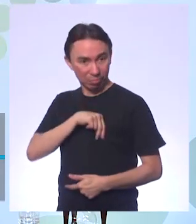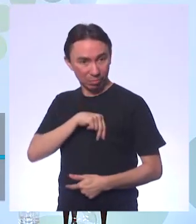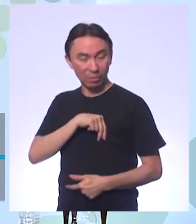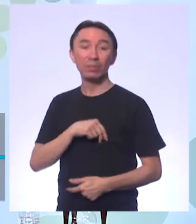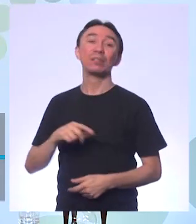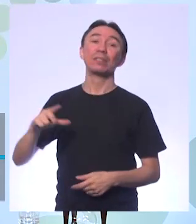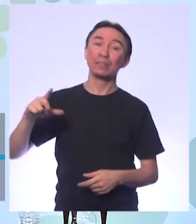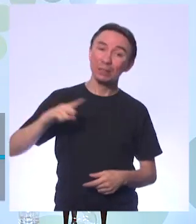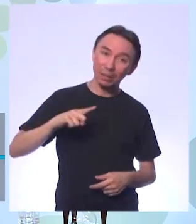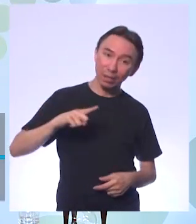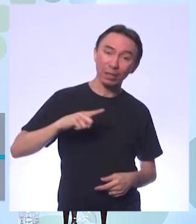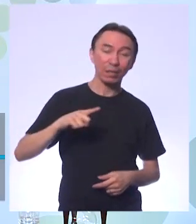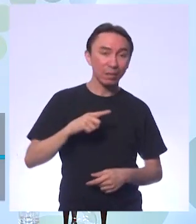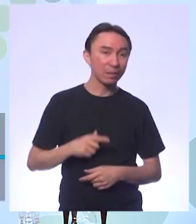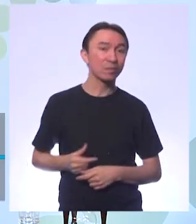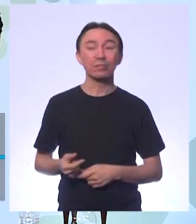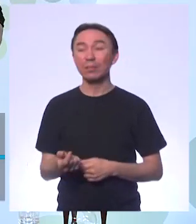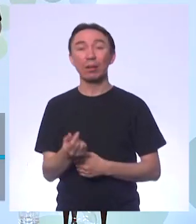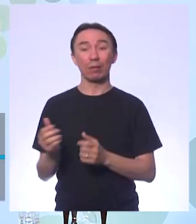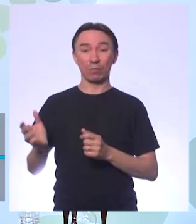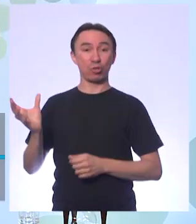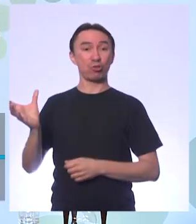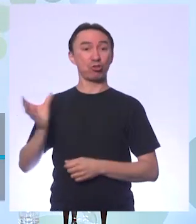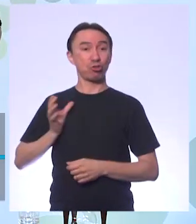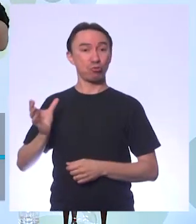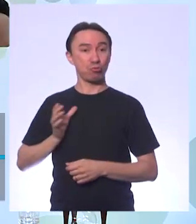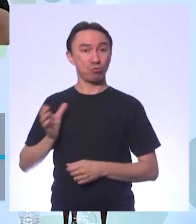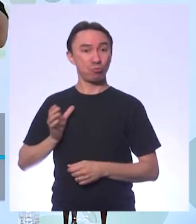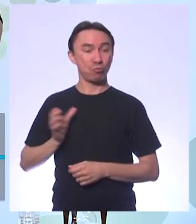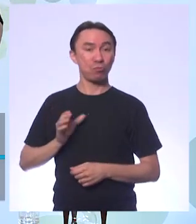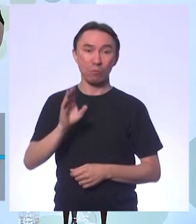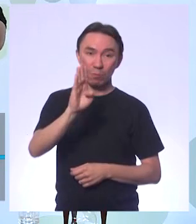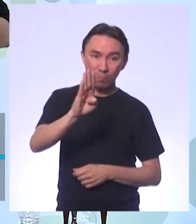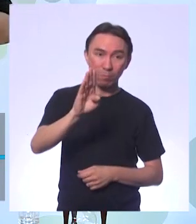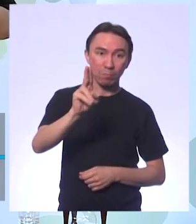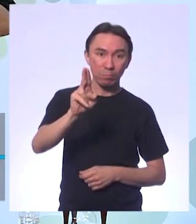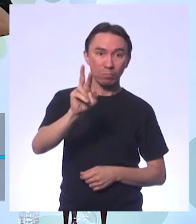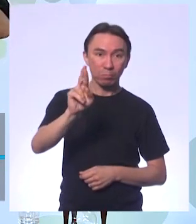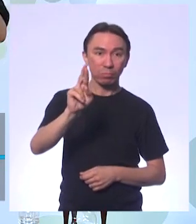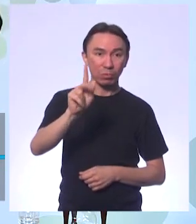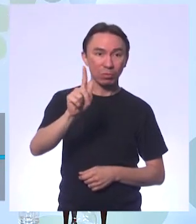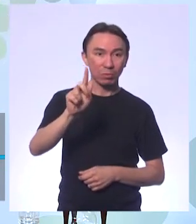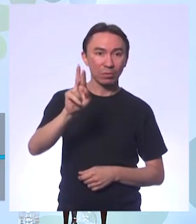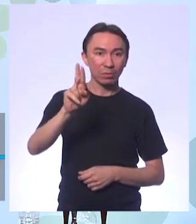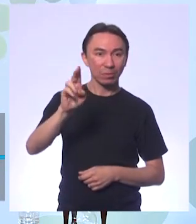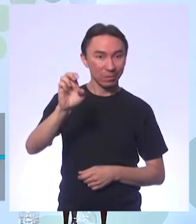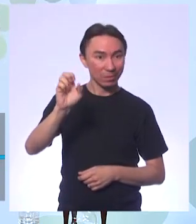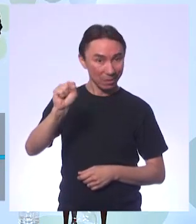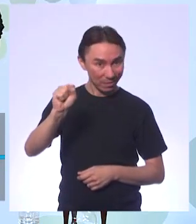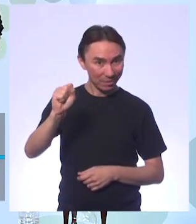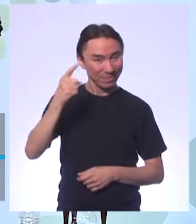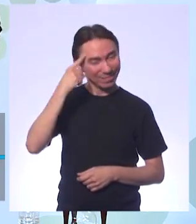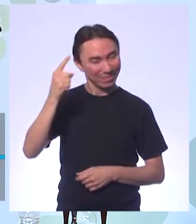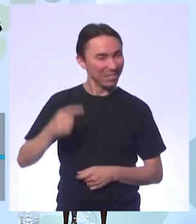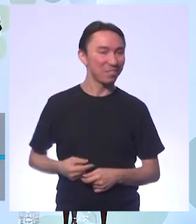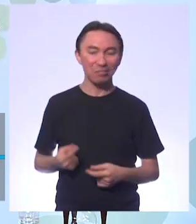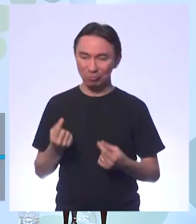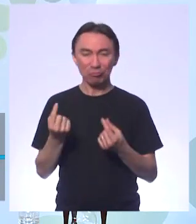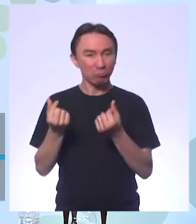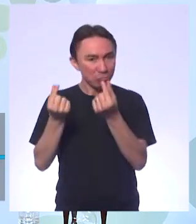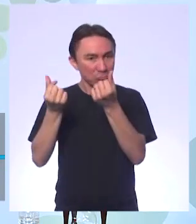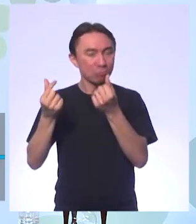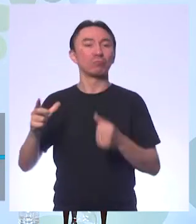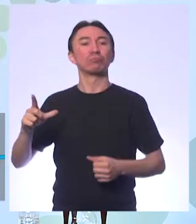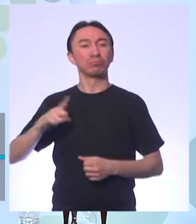dono dos meios de produção. O que é um meio de produção? A máquina, né, que faz todos os bens. E aí, deixa eu